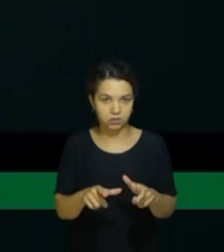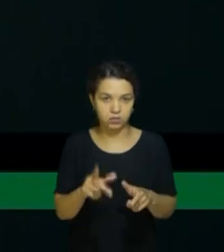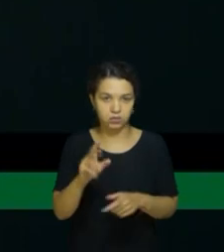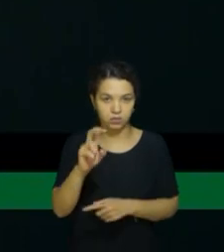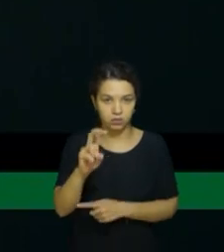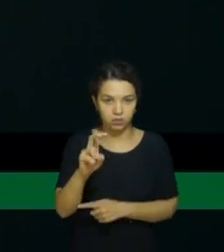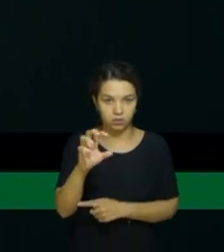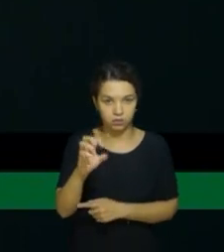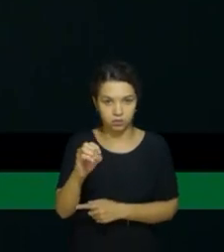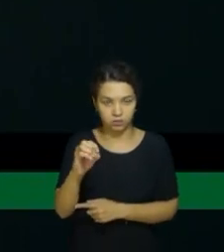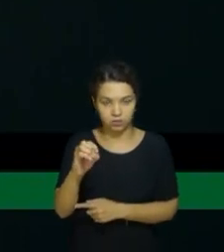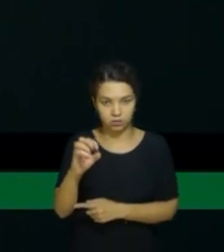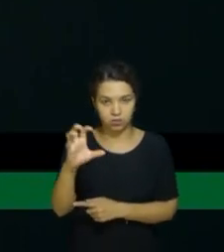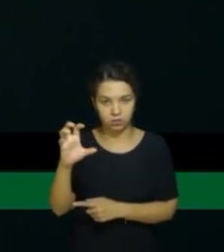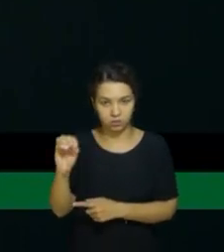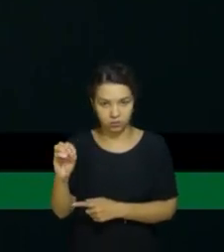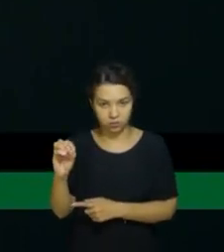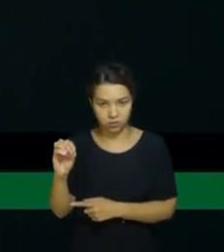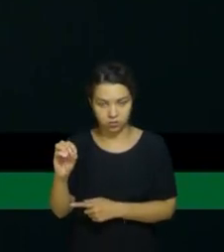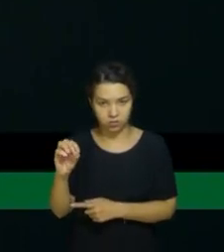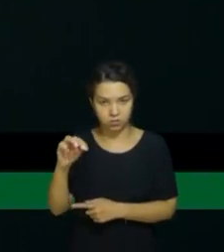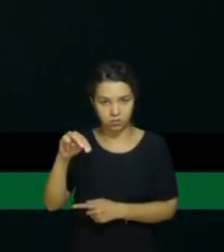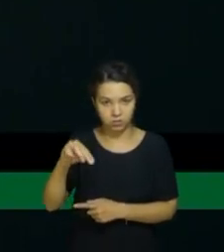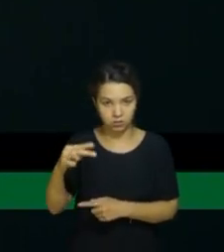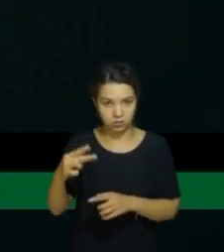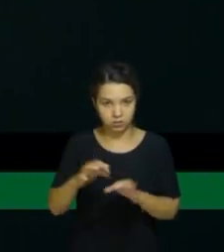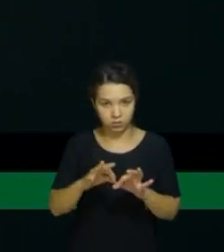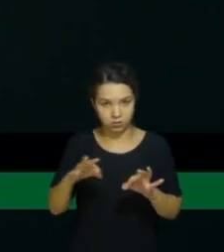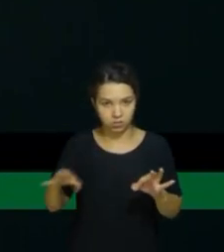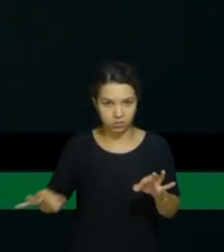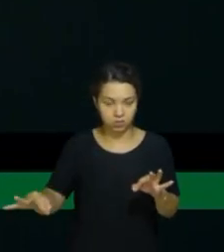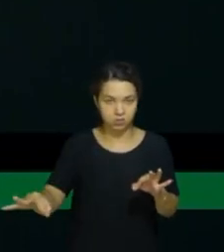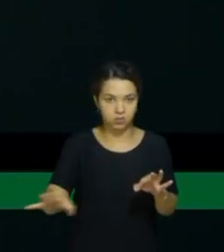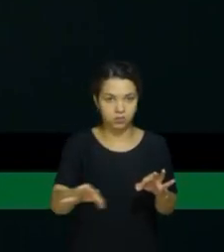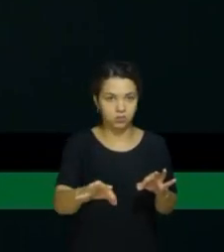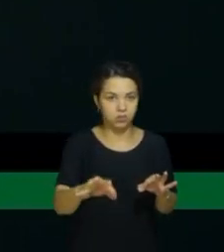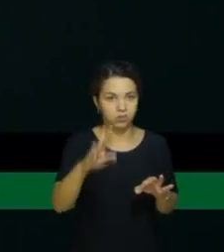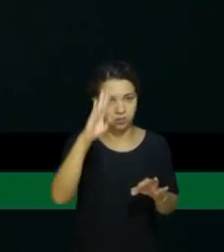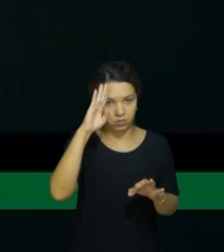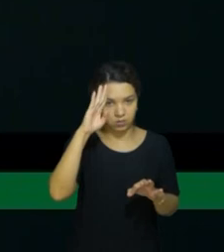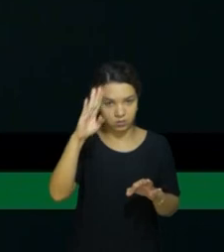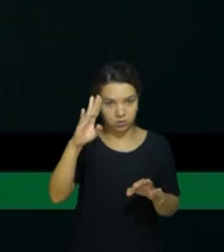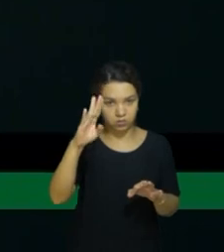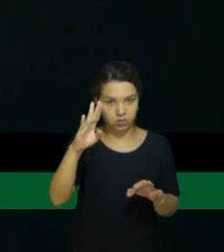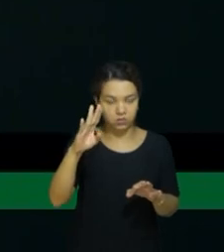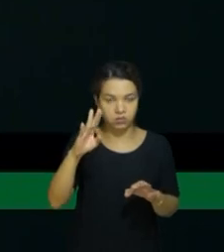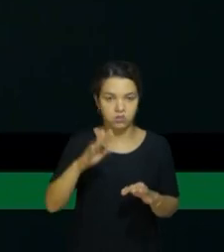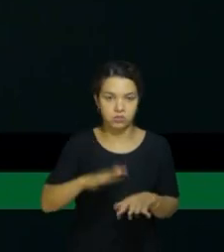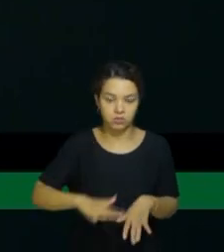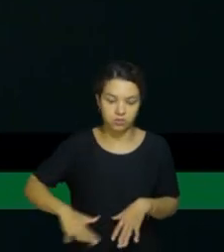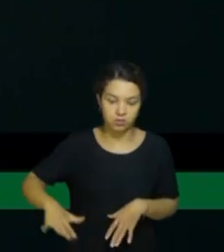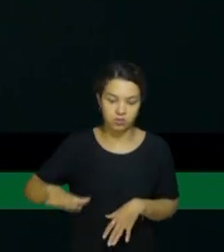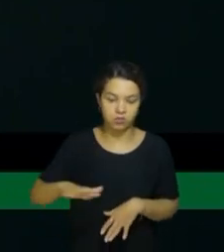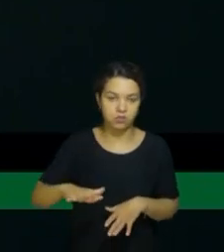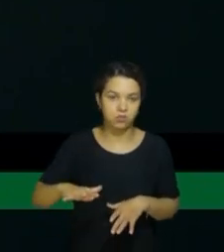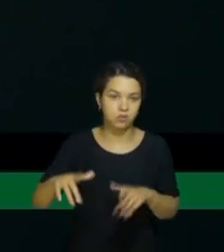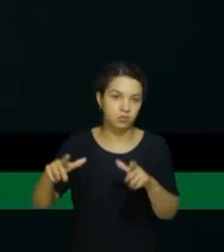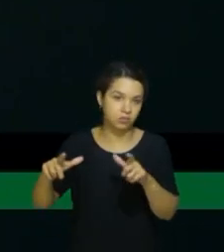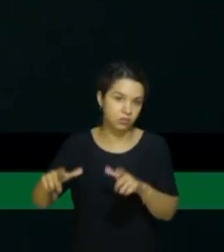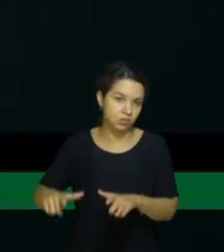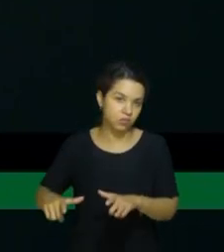m qu e principalmente em regiões Aonde